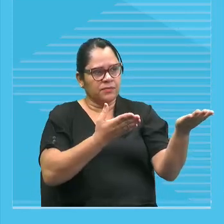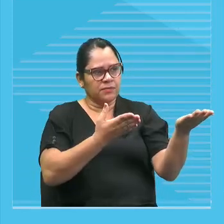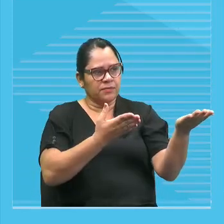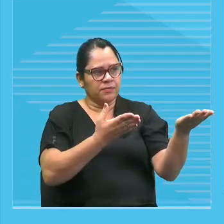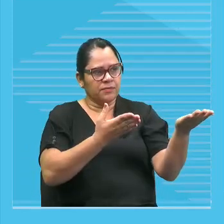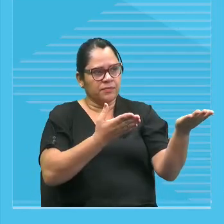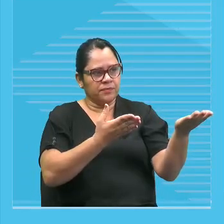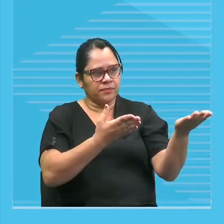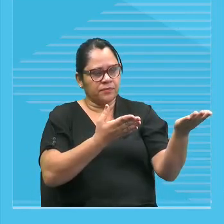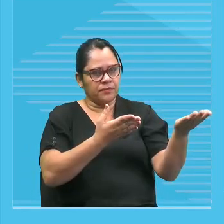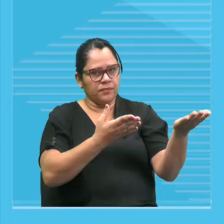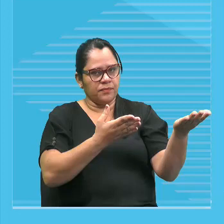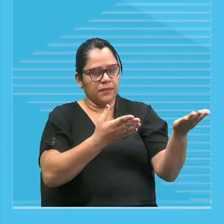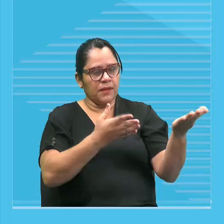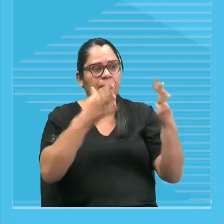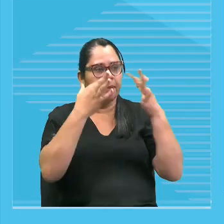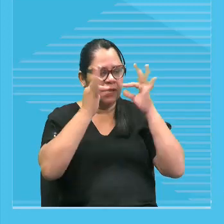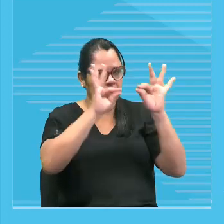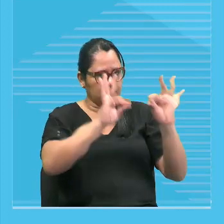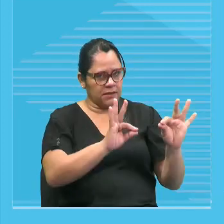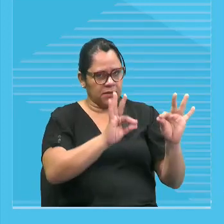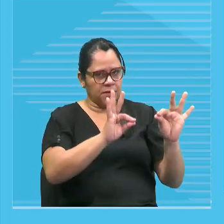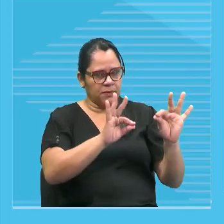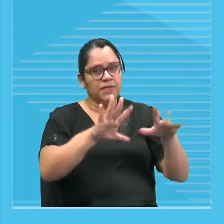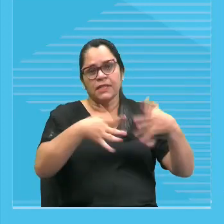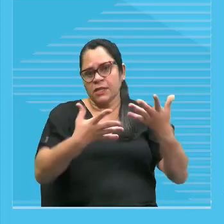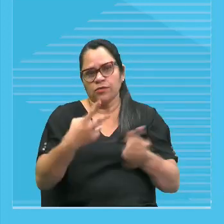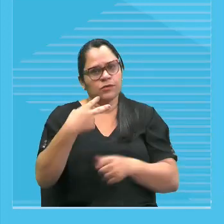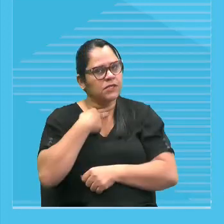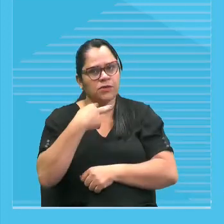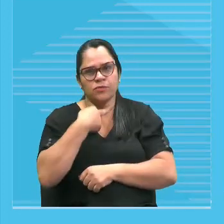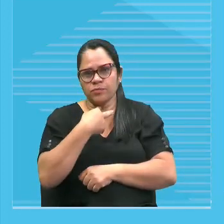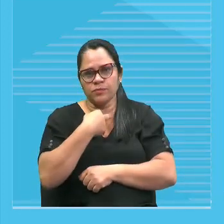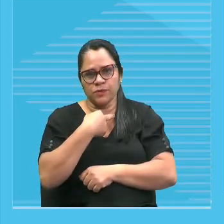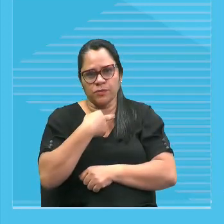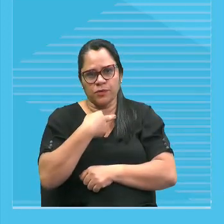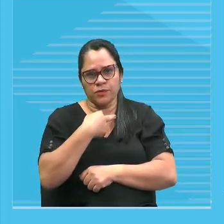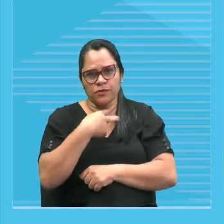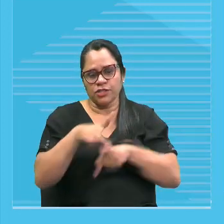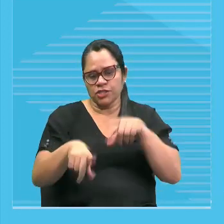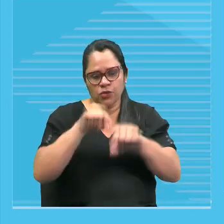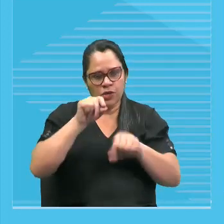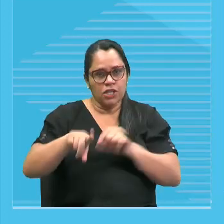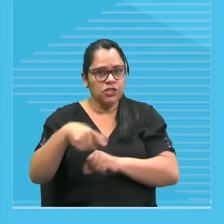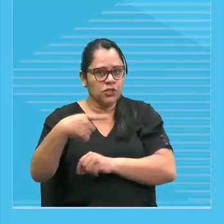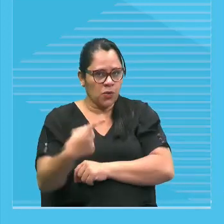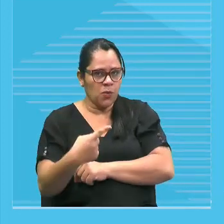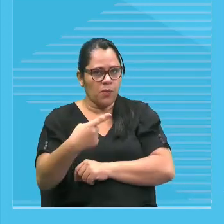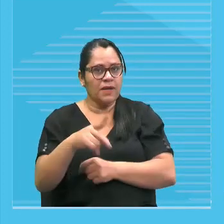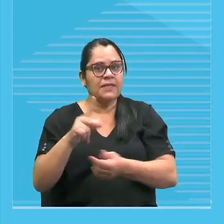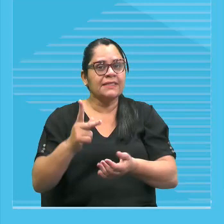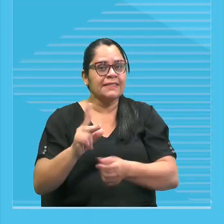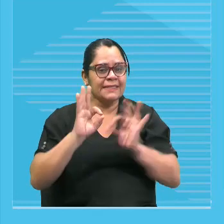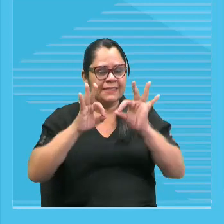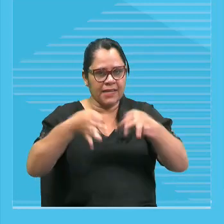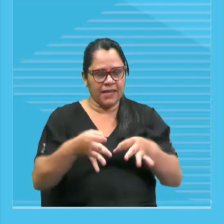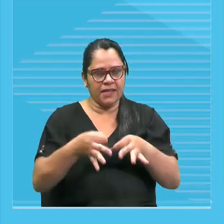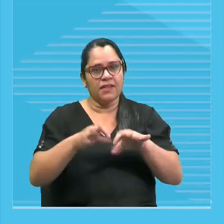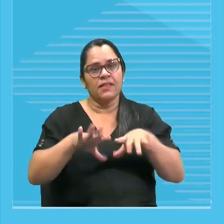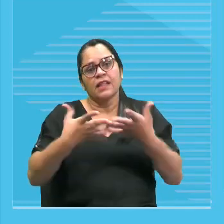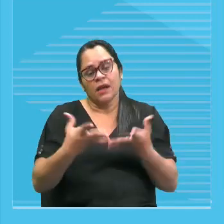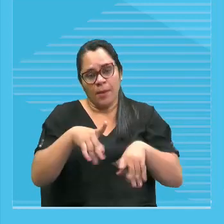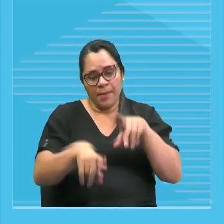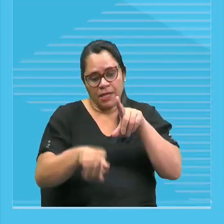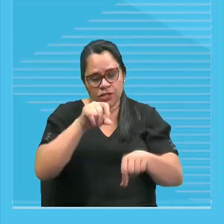fragmentos ó não tem só uma resposta correta é para julgar se é verdadeiro